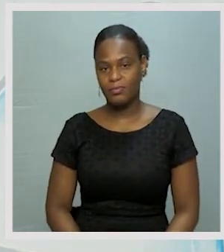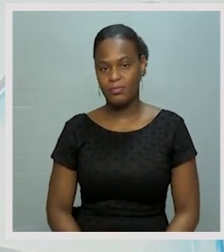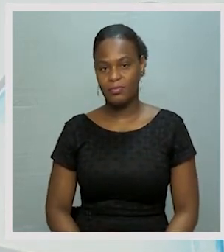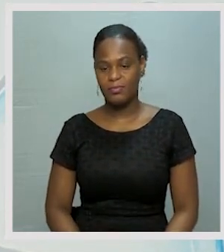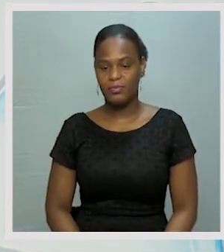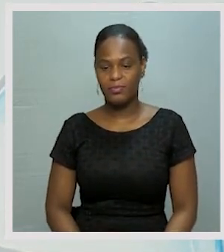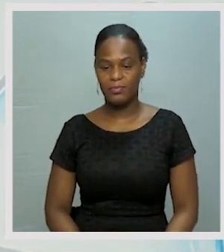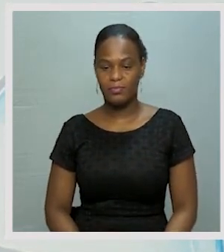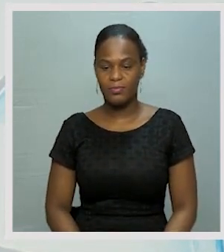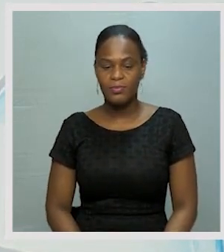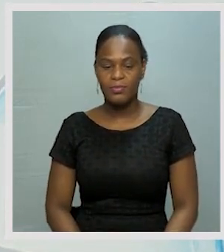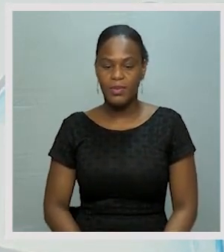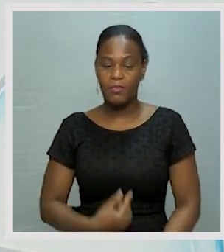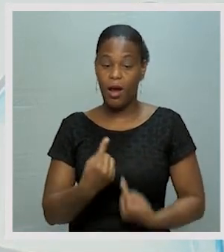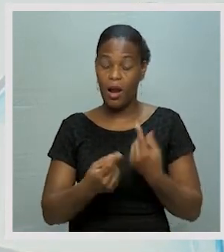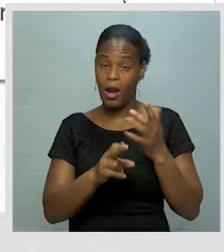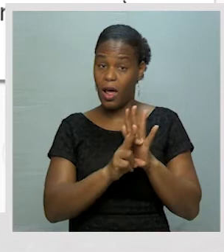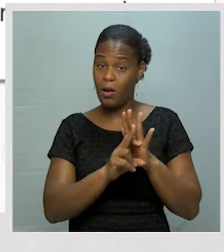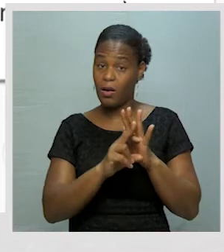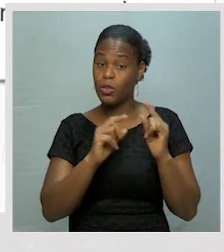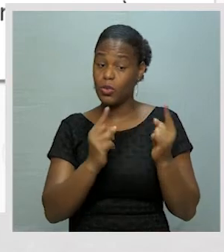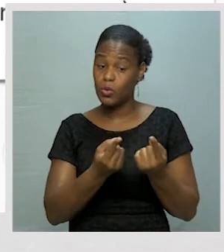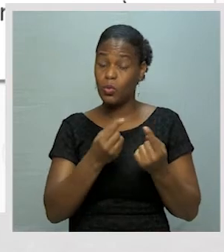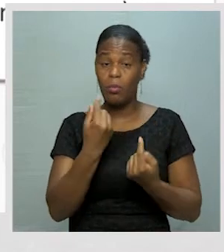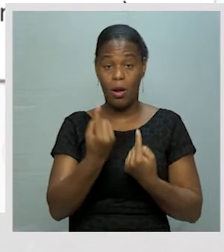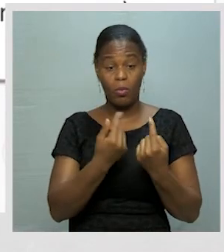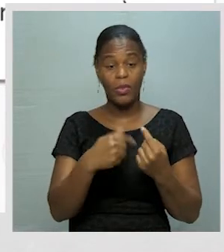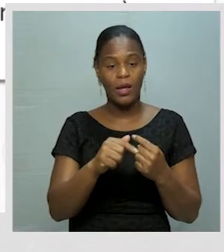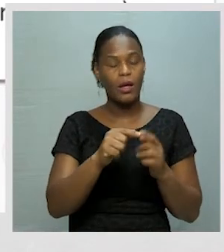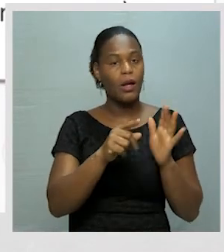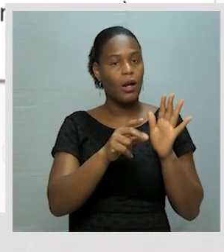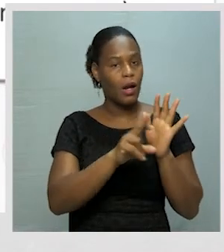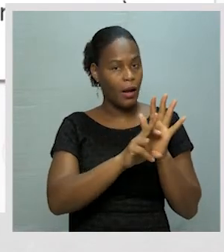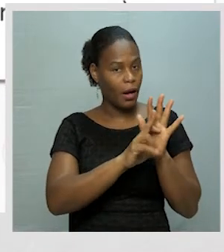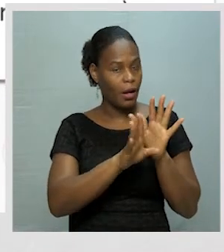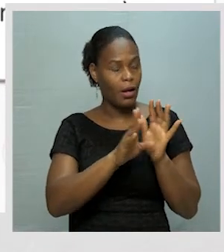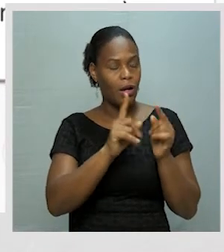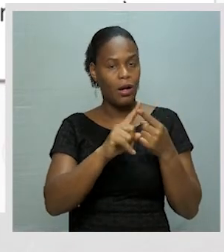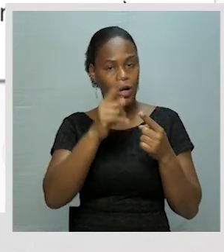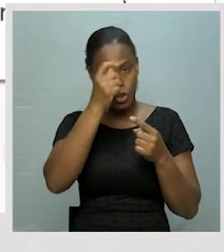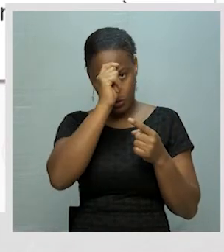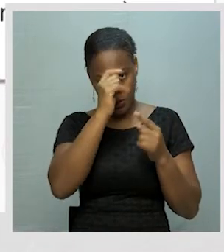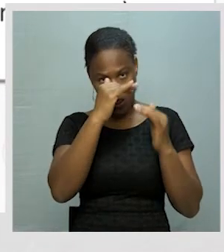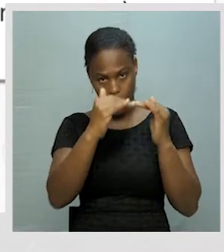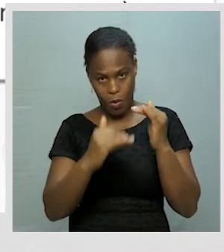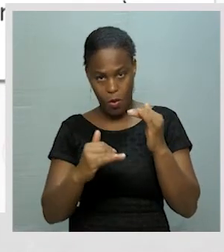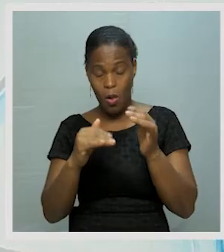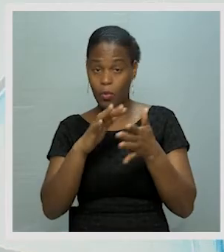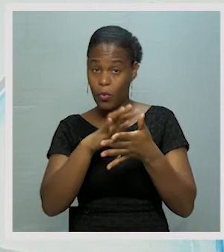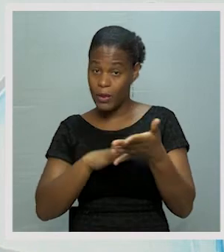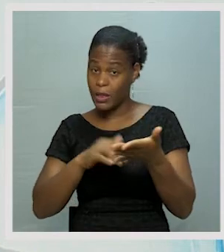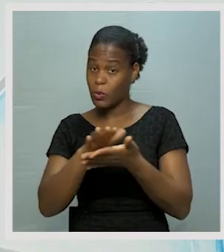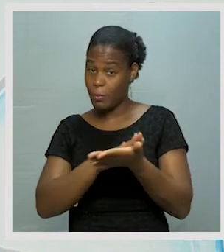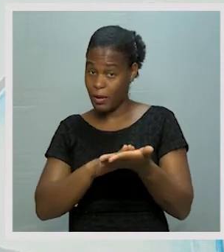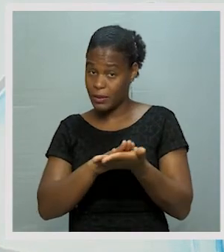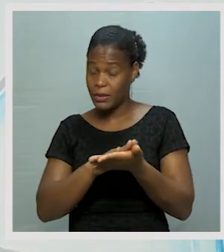Aqui temos algumas regras do resumo, portanto, respeitar a ordem, sentido e estrutura do texto base. Texto base é aquele